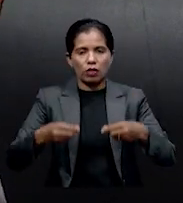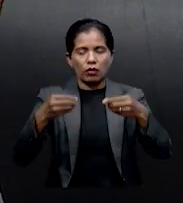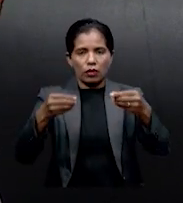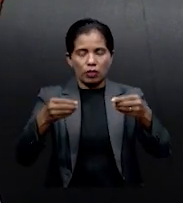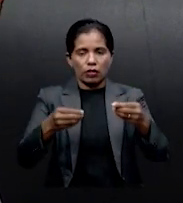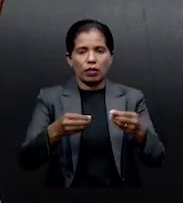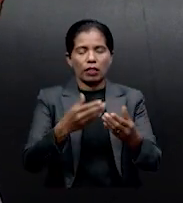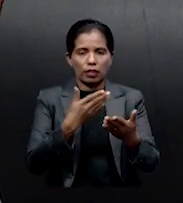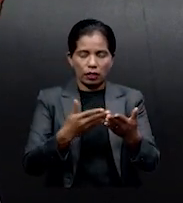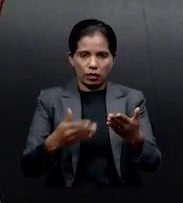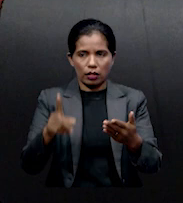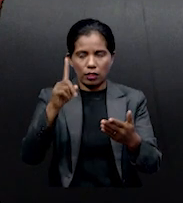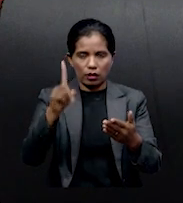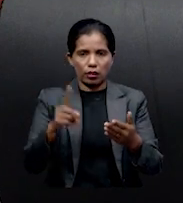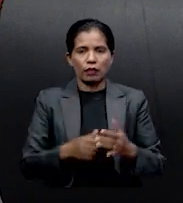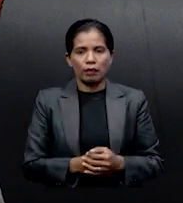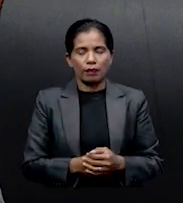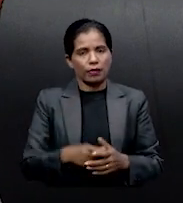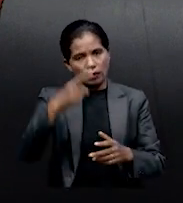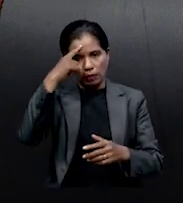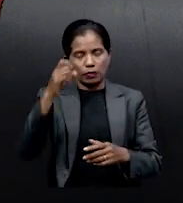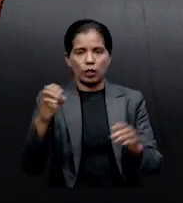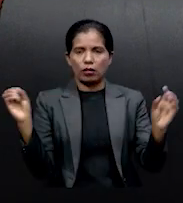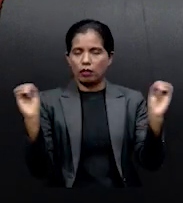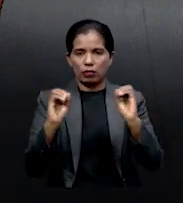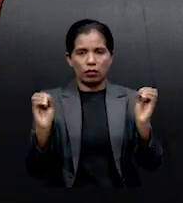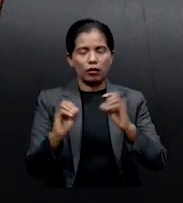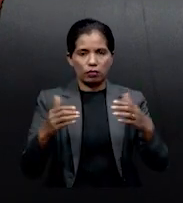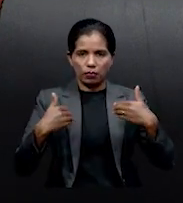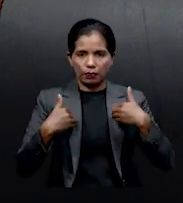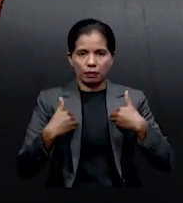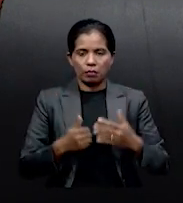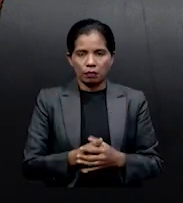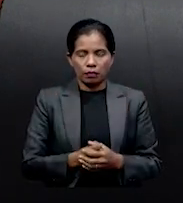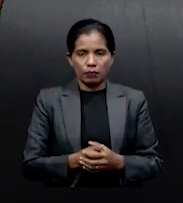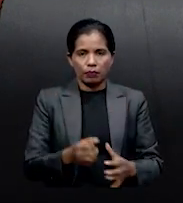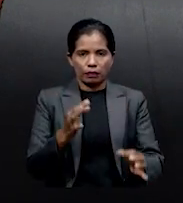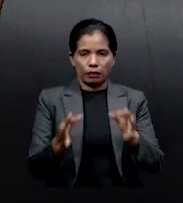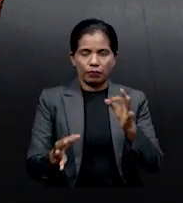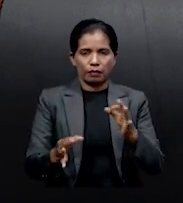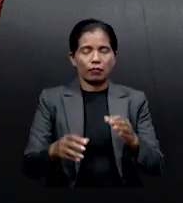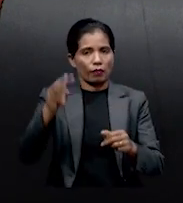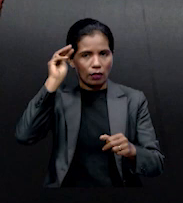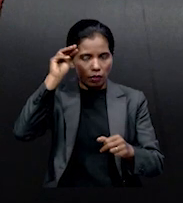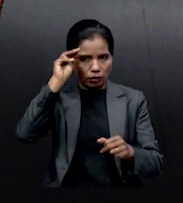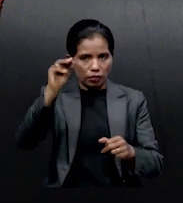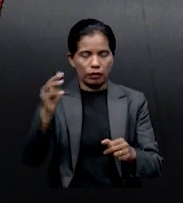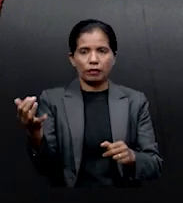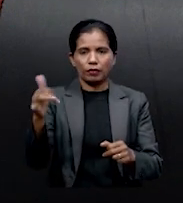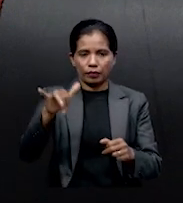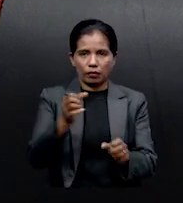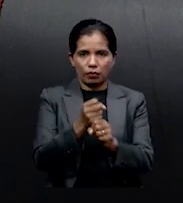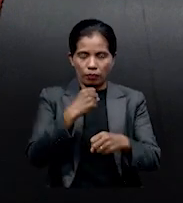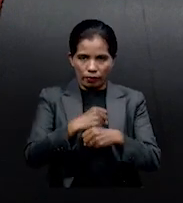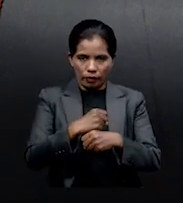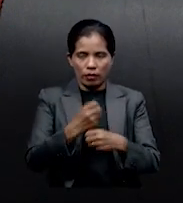sanida, aí também a falling da né. Também lá ia, mesmo que Ministério seja produzido,